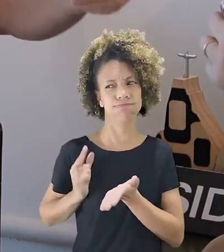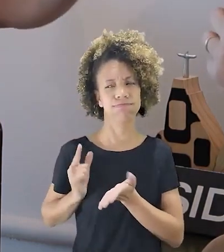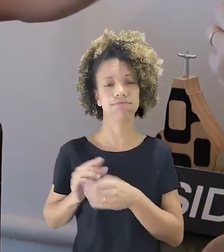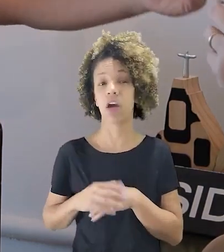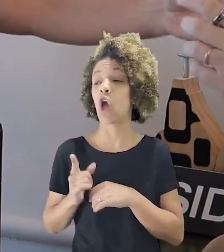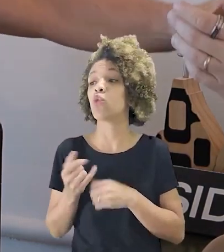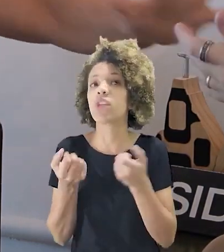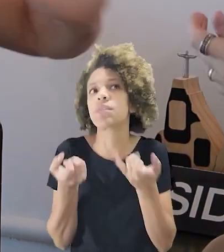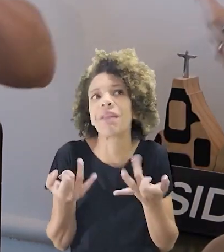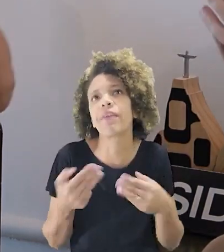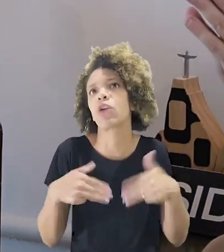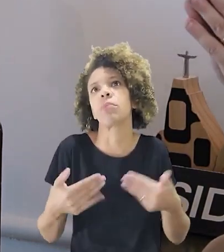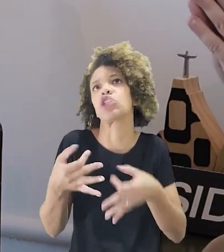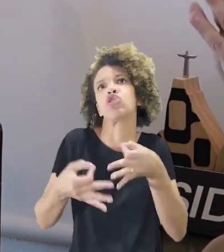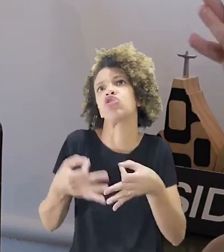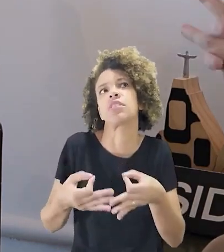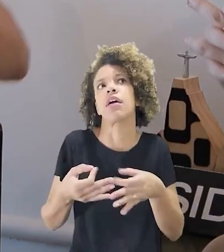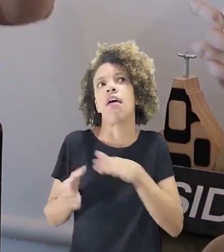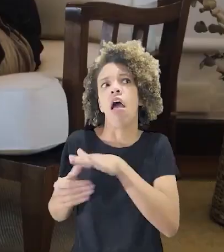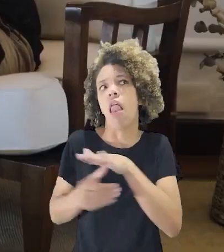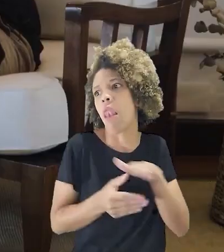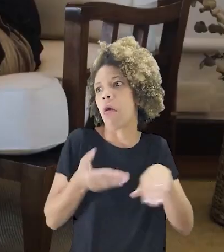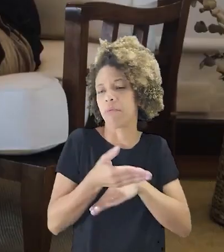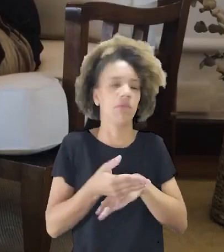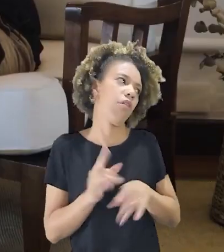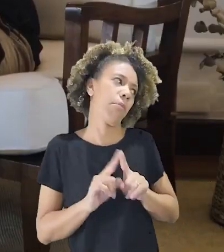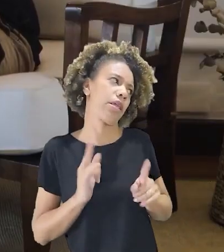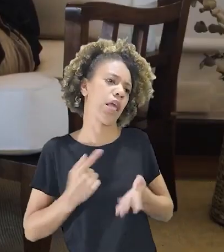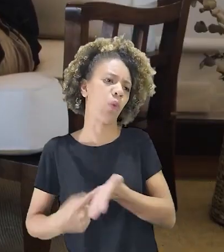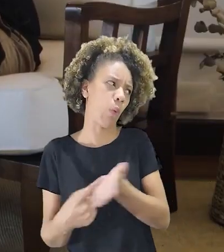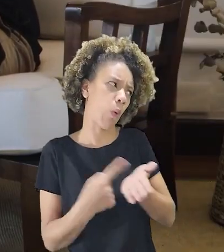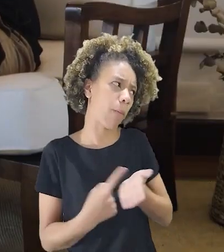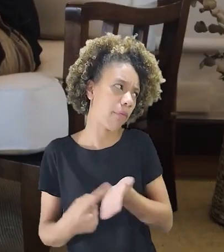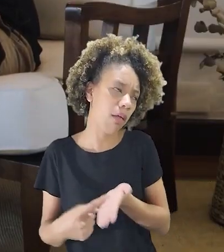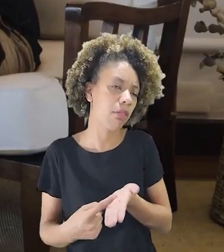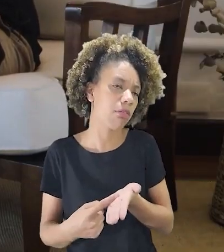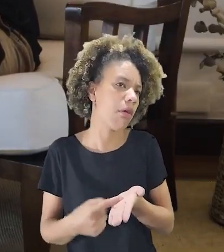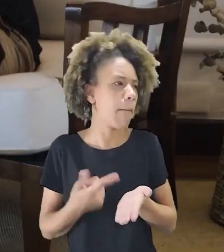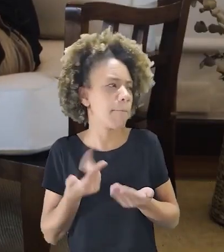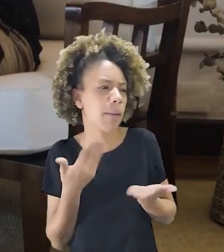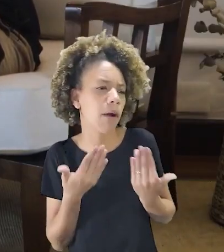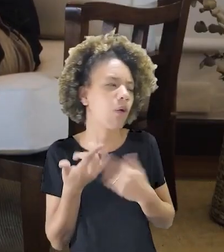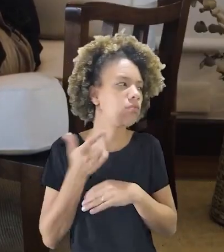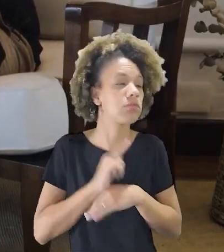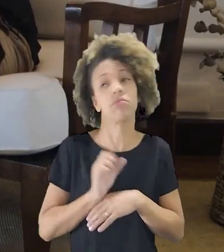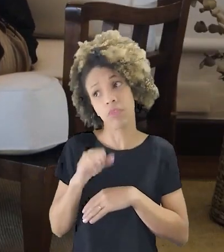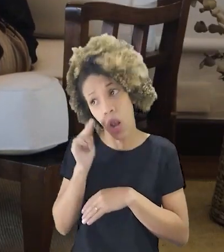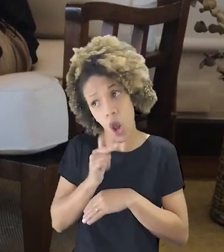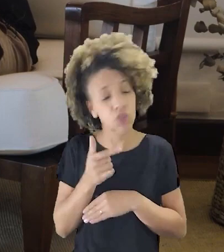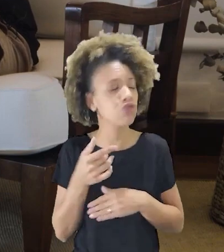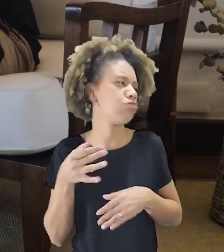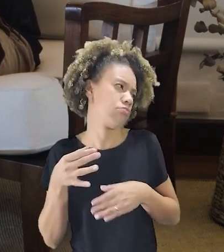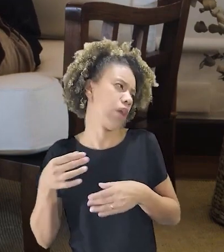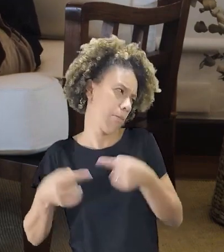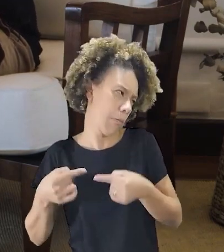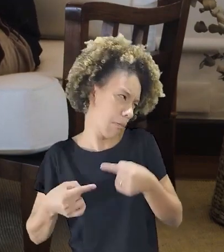estou falando que o ministro da Justiça é envolvido com o tráfico, pelo amor de Deus. Não, mas ele tem uma negociação para conseguir entrar, para bater um papo... Para conversar, política. Para conversar